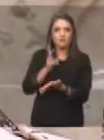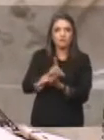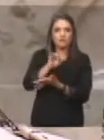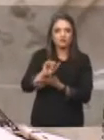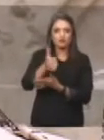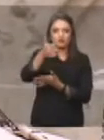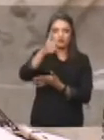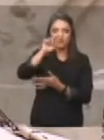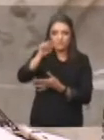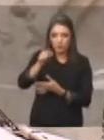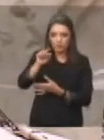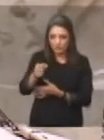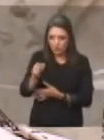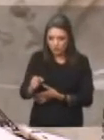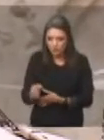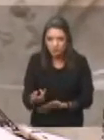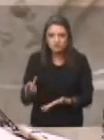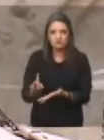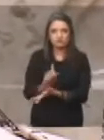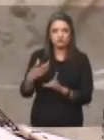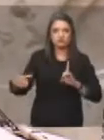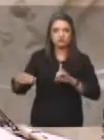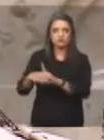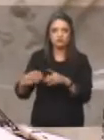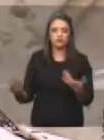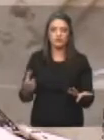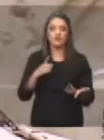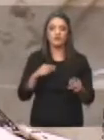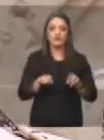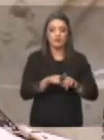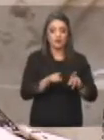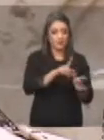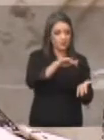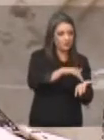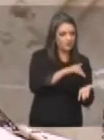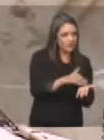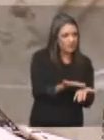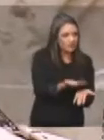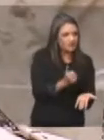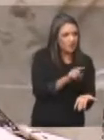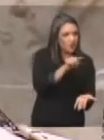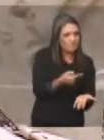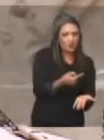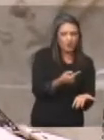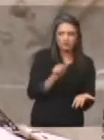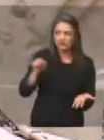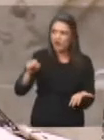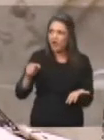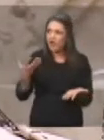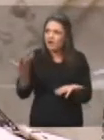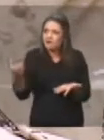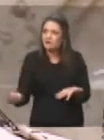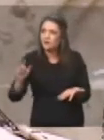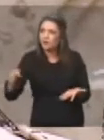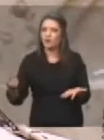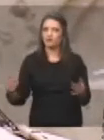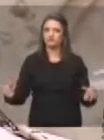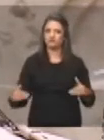coincidência de datas entre os saques feitos por seus secretários e os depósitos em sua conta. 17 servidores apontados